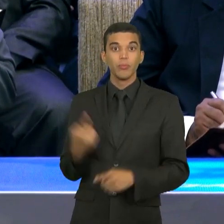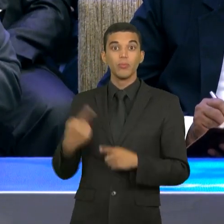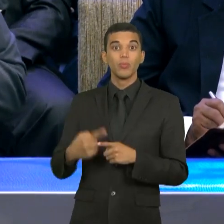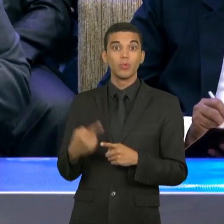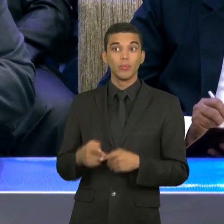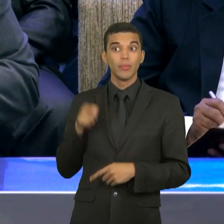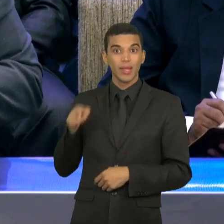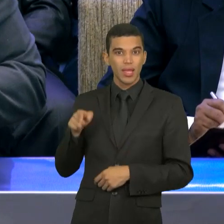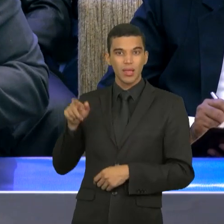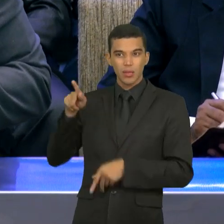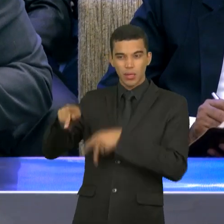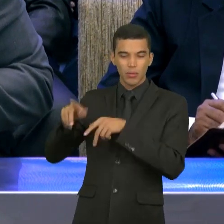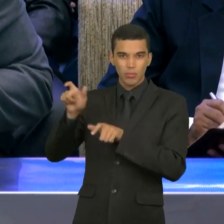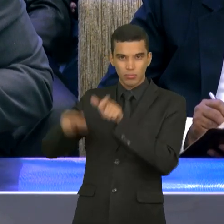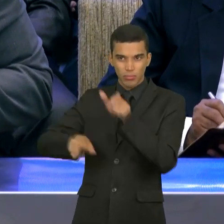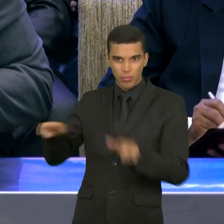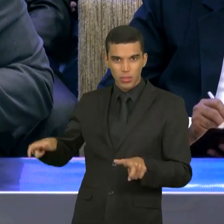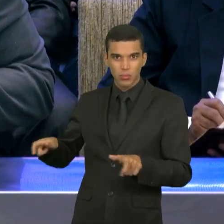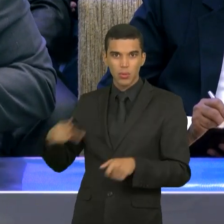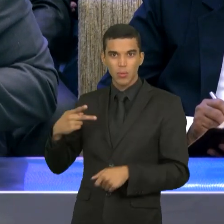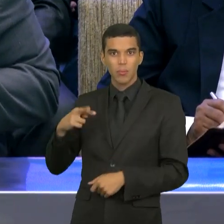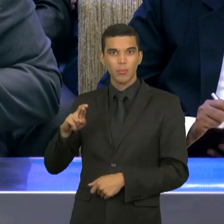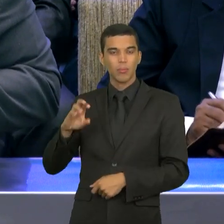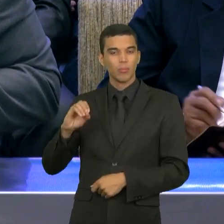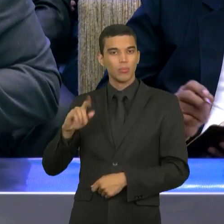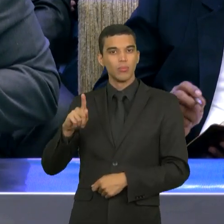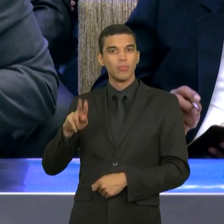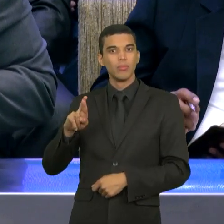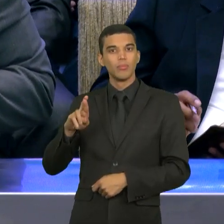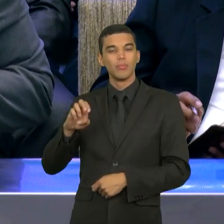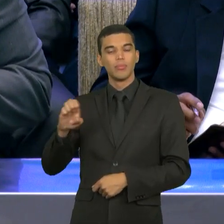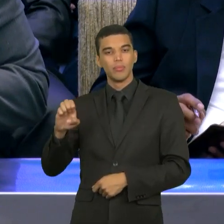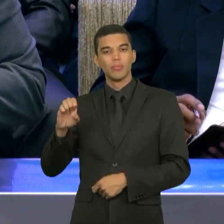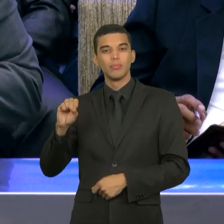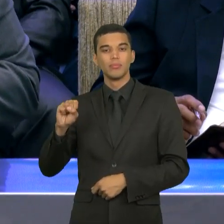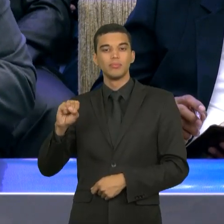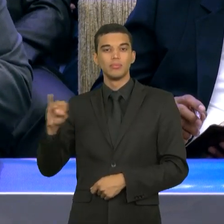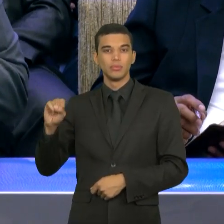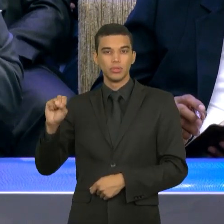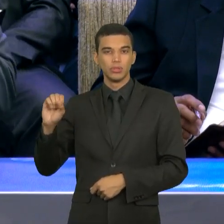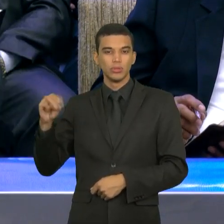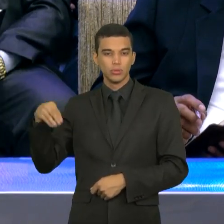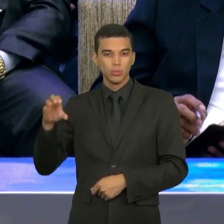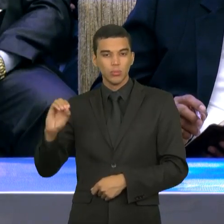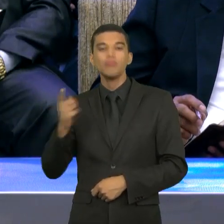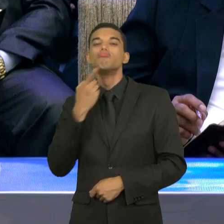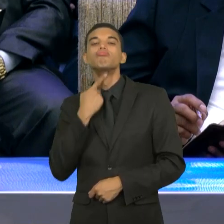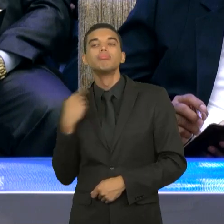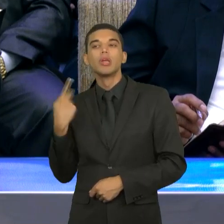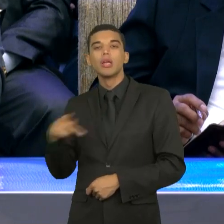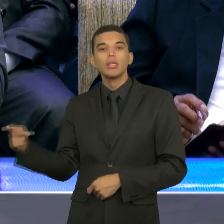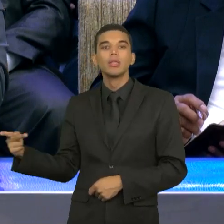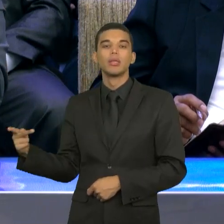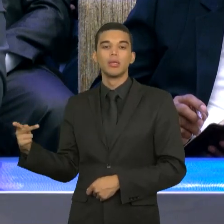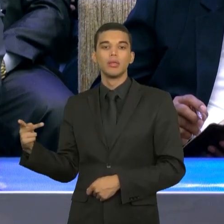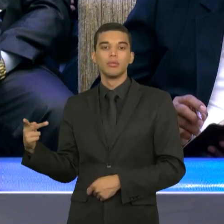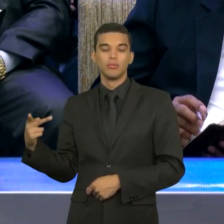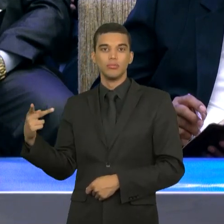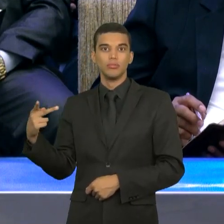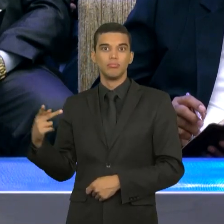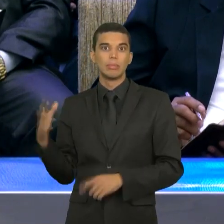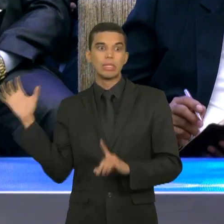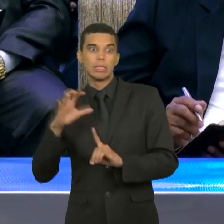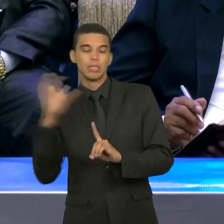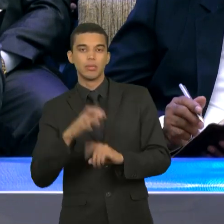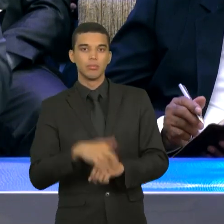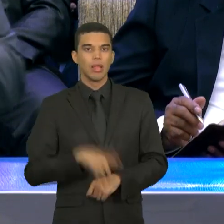progressismo para que eles pudesse implantar aquilo que eles a visão deles na terra ou seja a